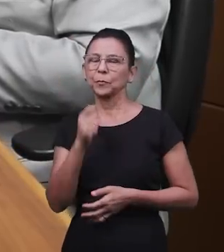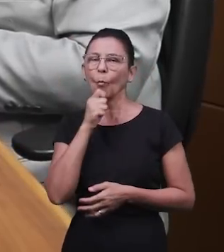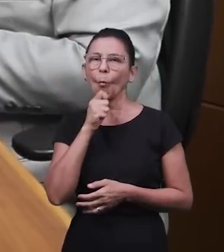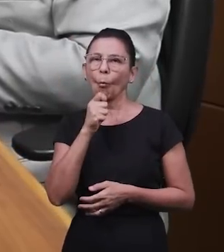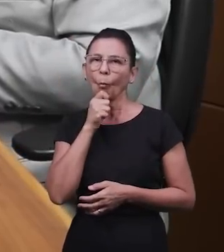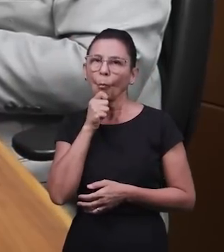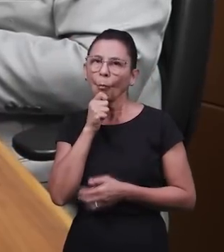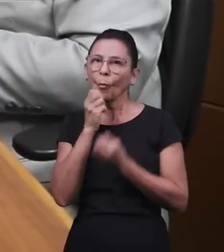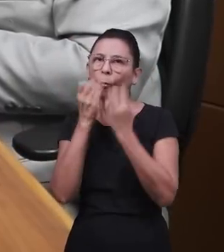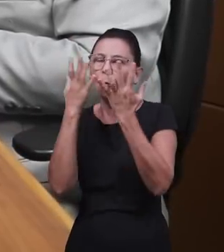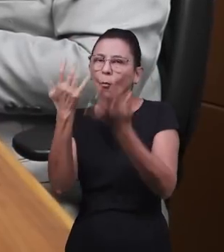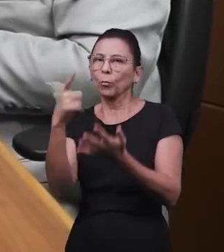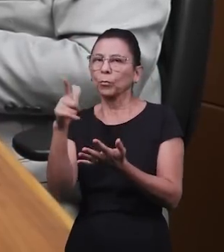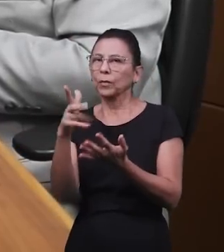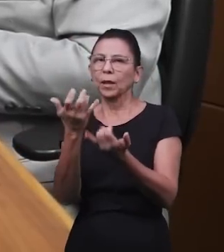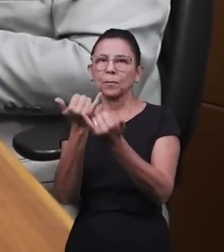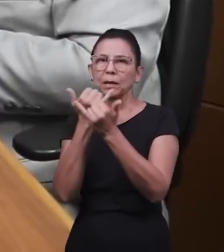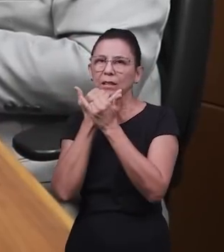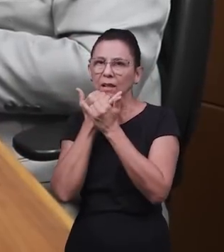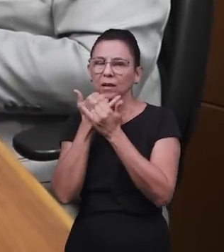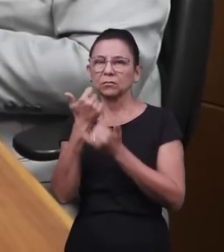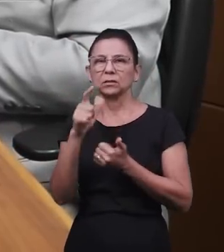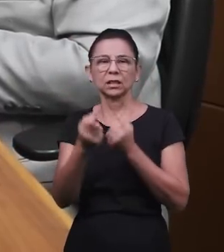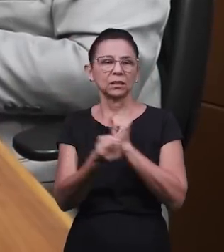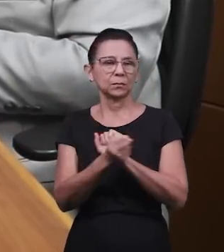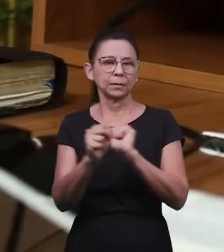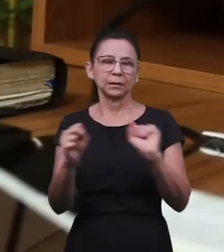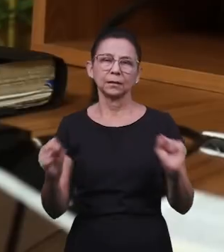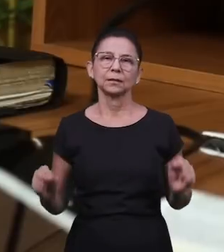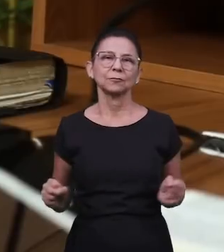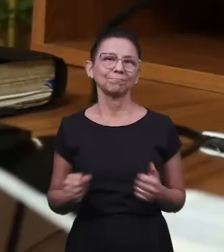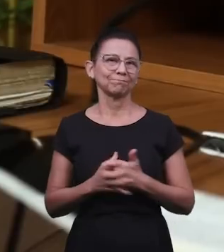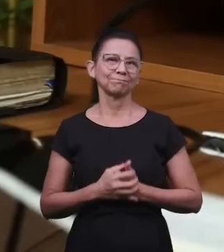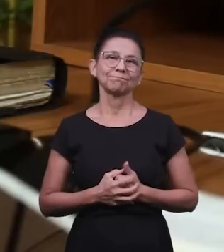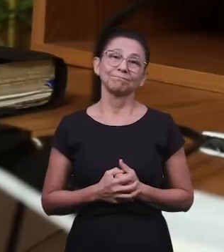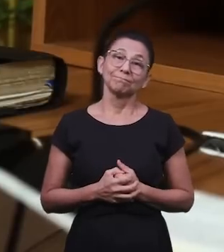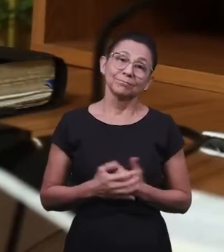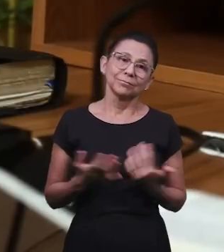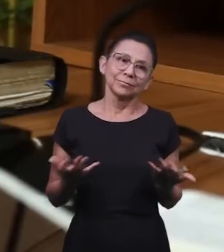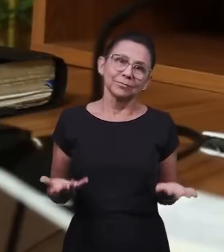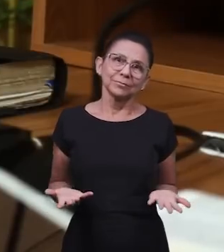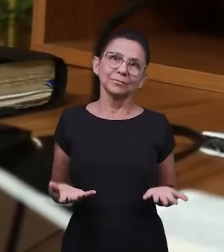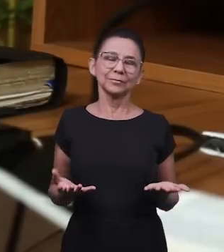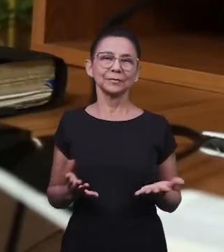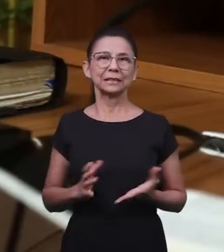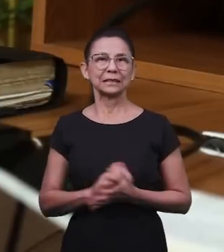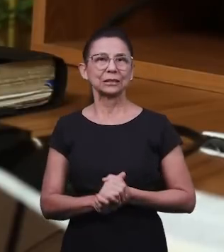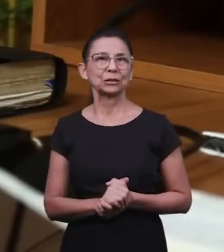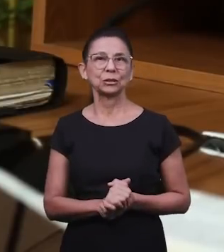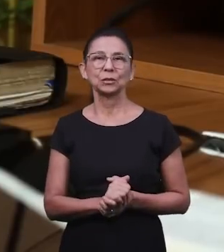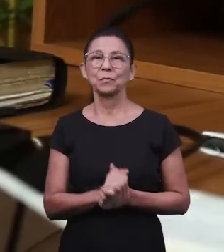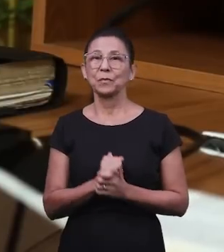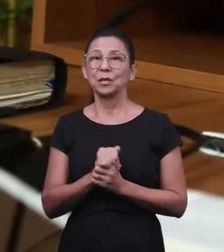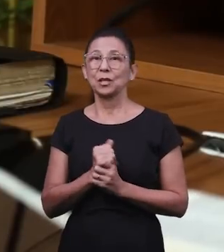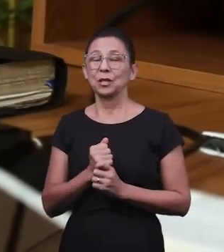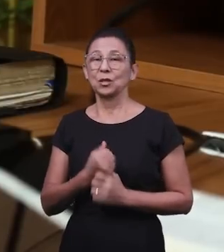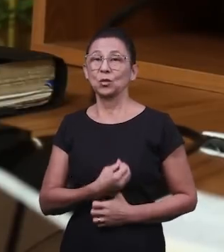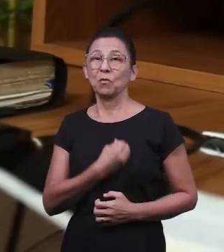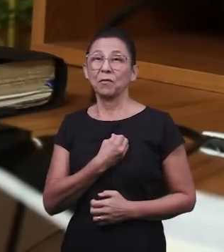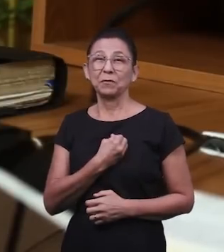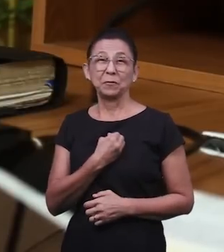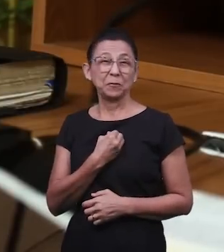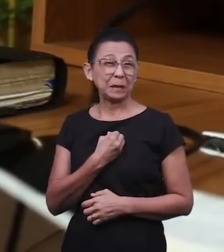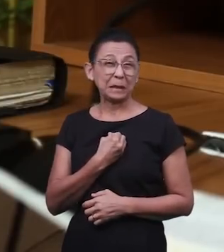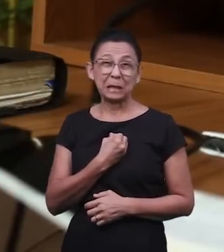não há libertação. Tem gente que está presa porque não confessou. Gente com a vida toda amarrada, sem crescimento,